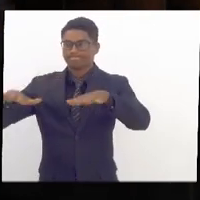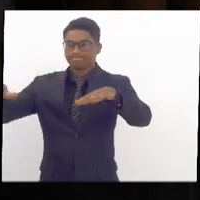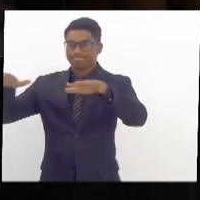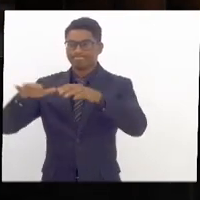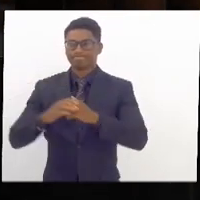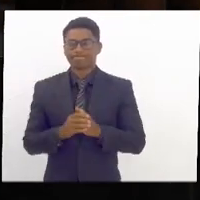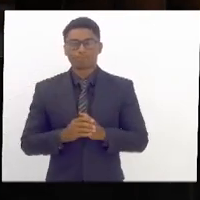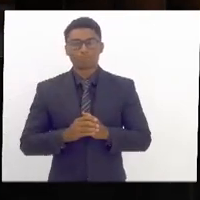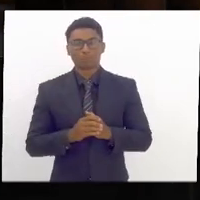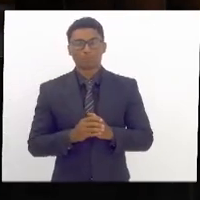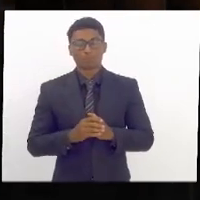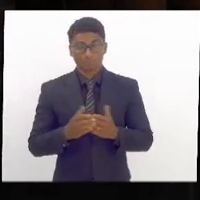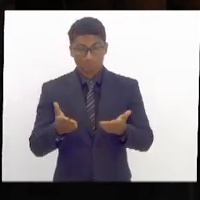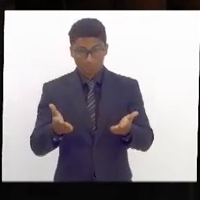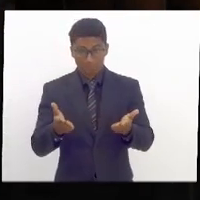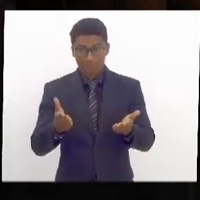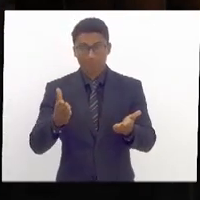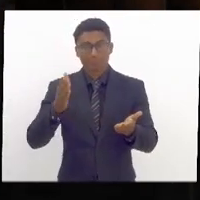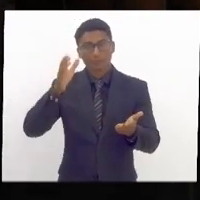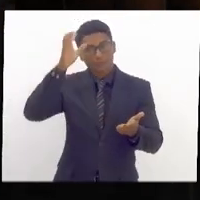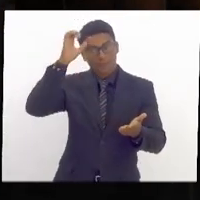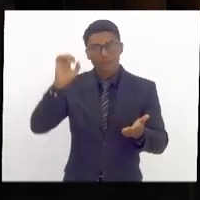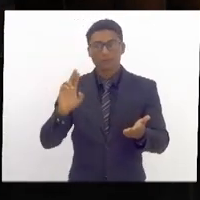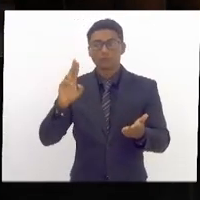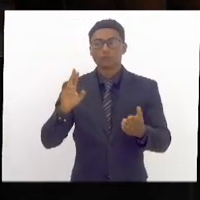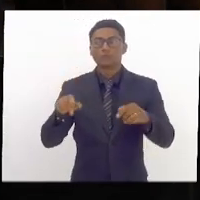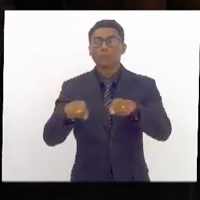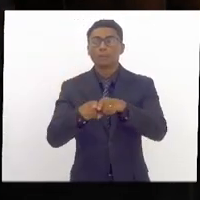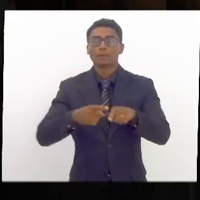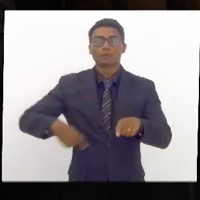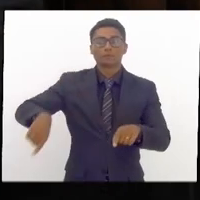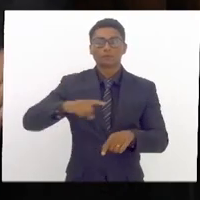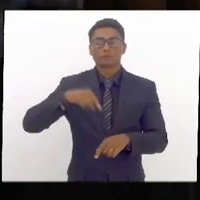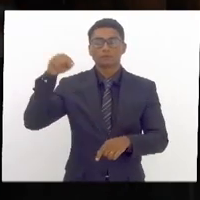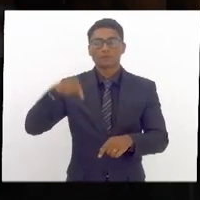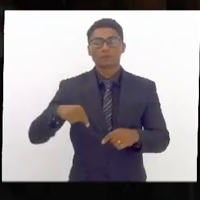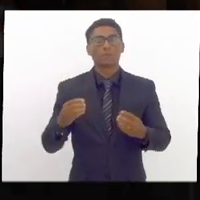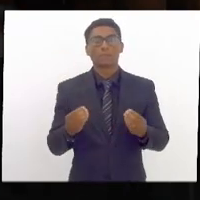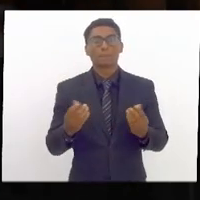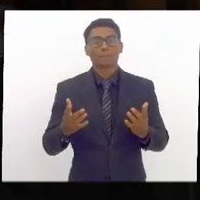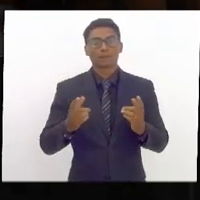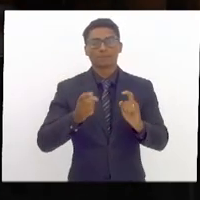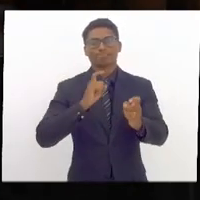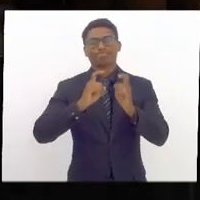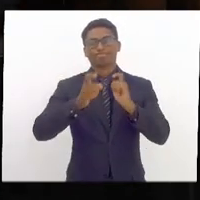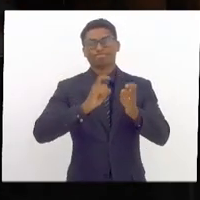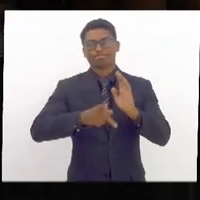Ju, estamos aqui também para fazer a discussão deste